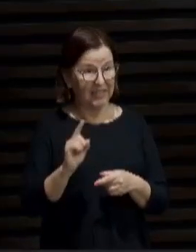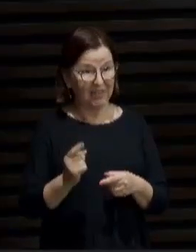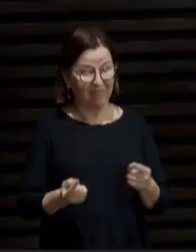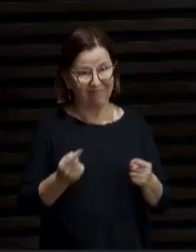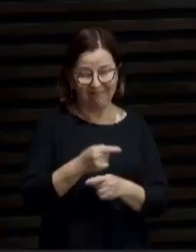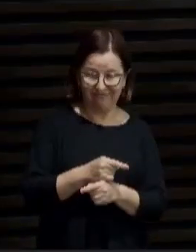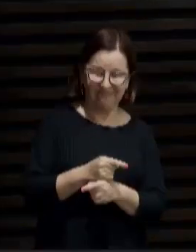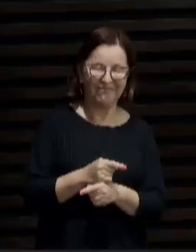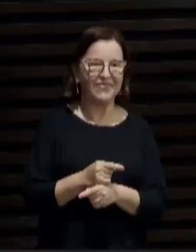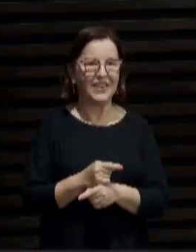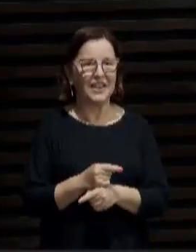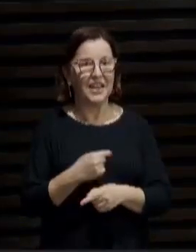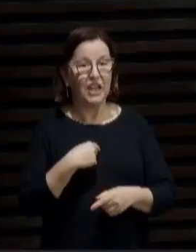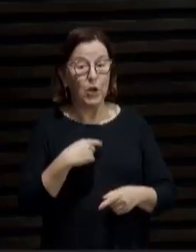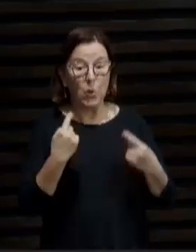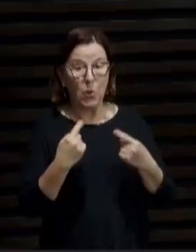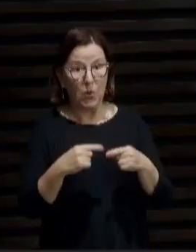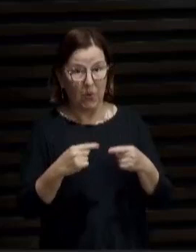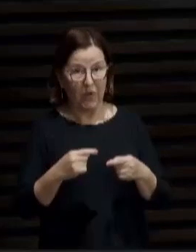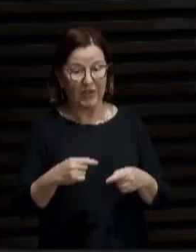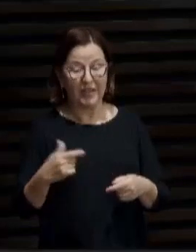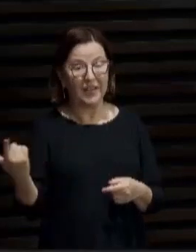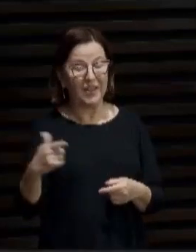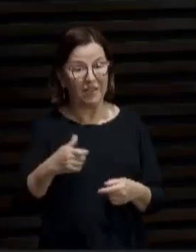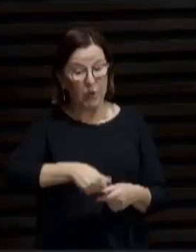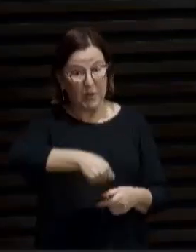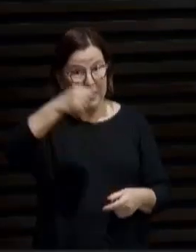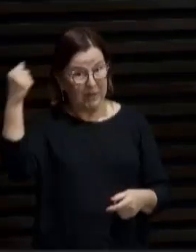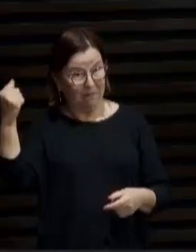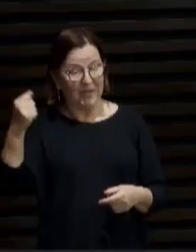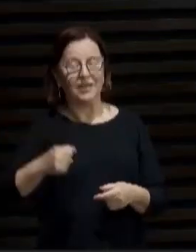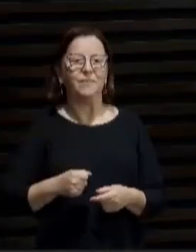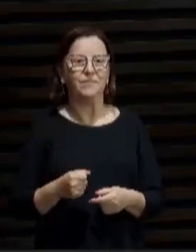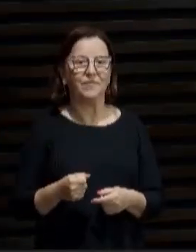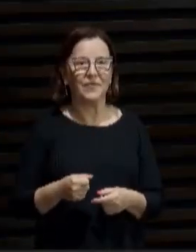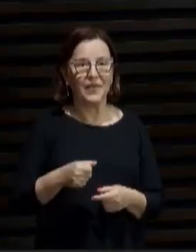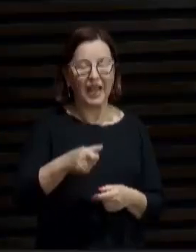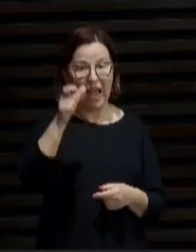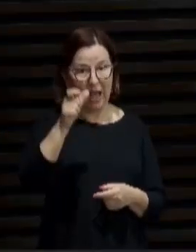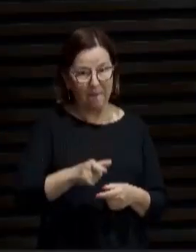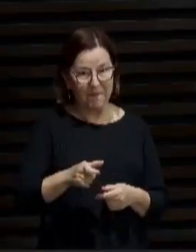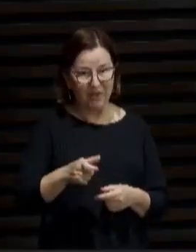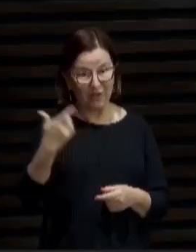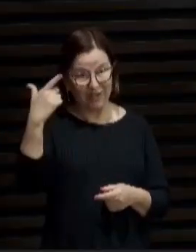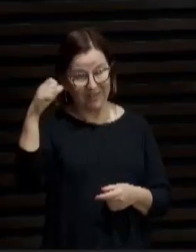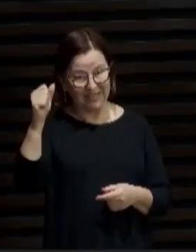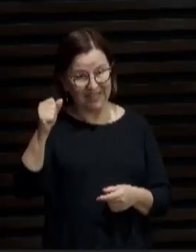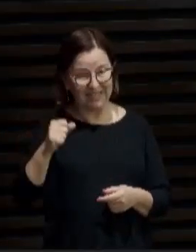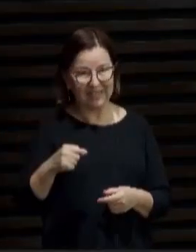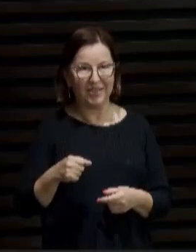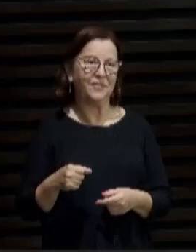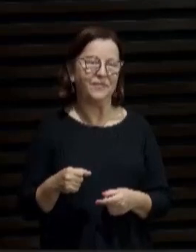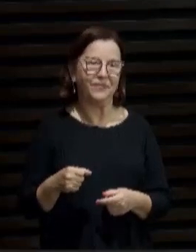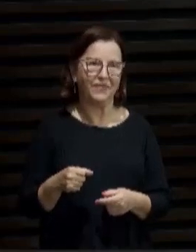ouvidos, ouça o que o Espírito diz às igrejas. Ao vencedor dar-lhe-ei do maná escondido, bem como lhe